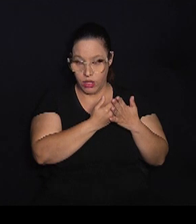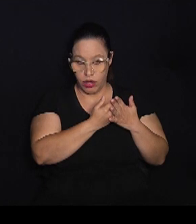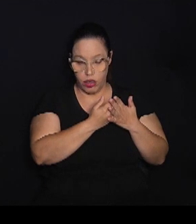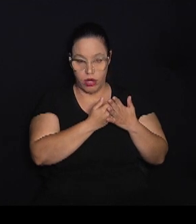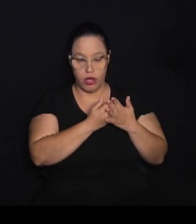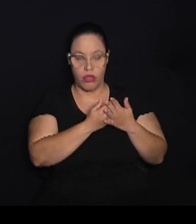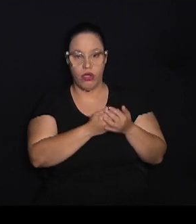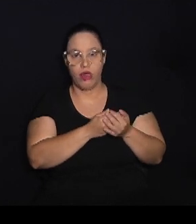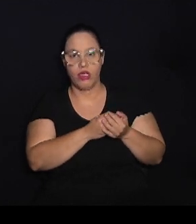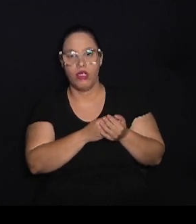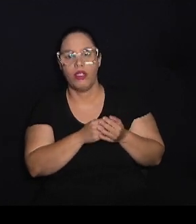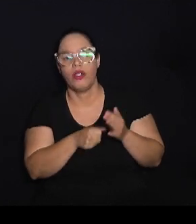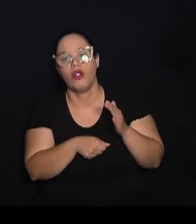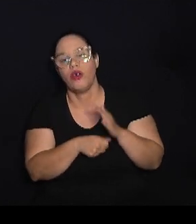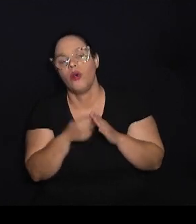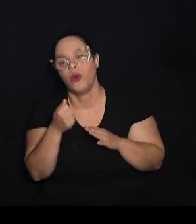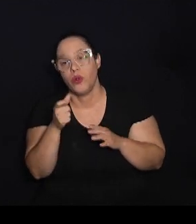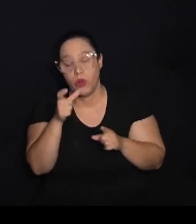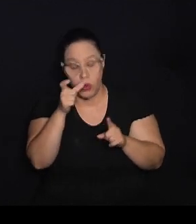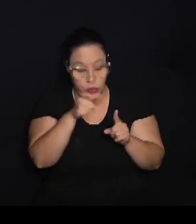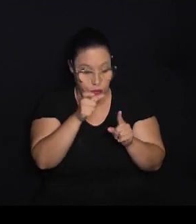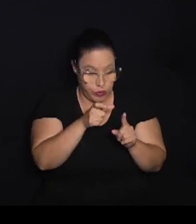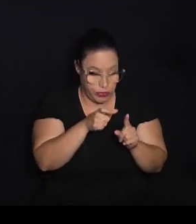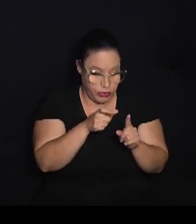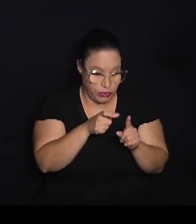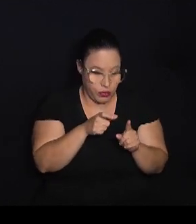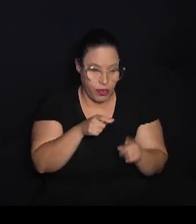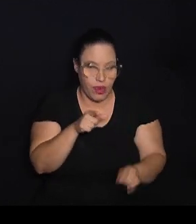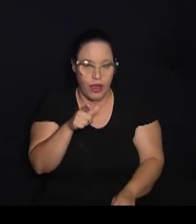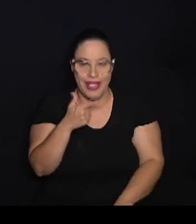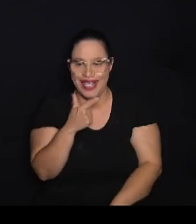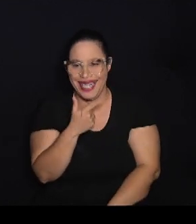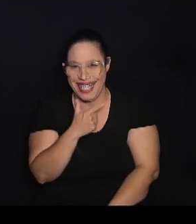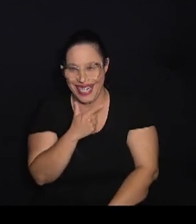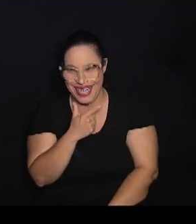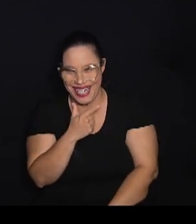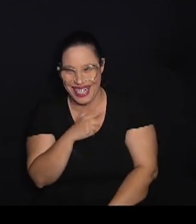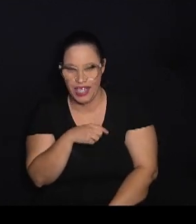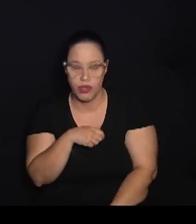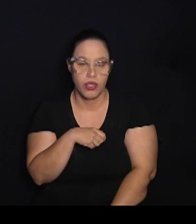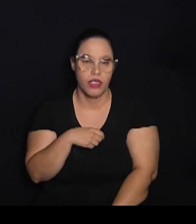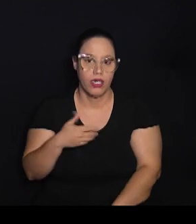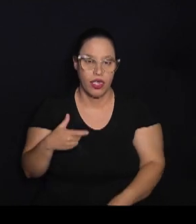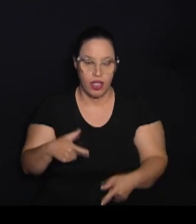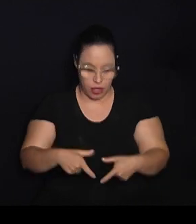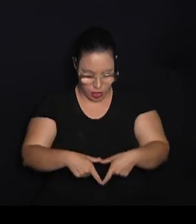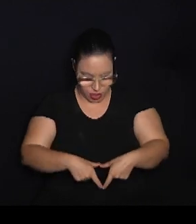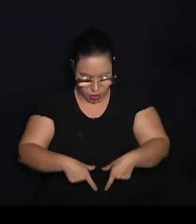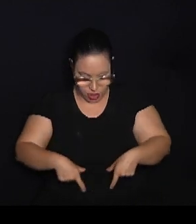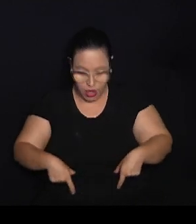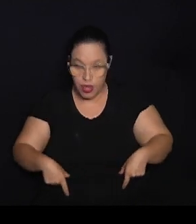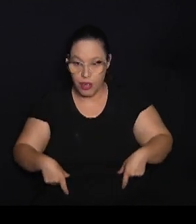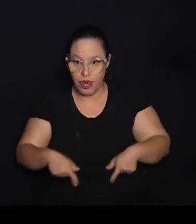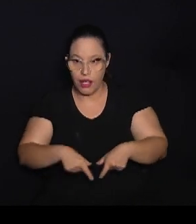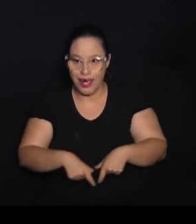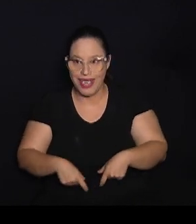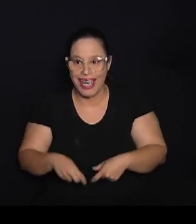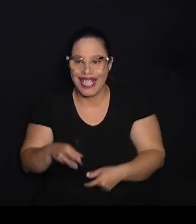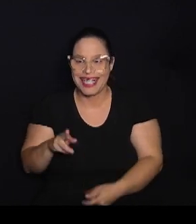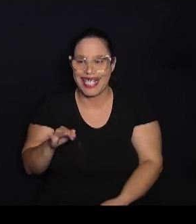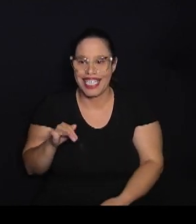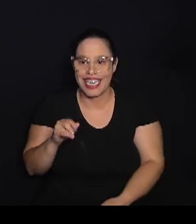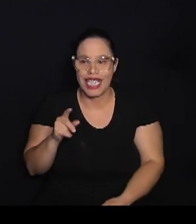e ele era um dos personagens e ele era bem nos comentários que aparecam na camiseta dele beiravam ali entre o sarcástico e o